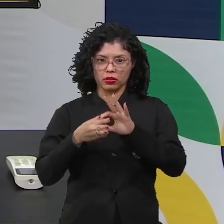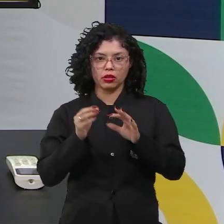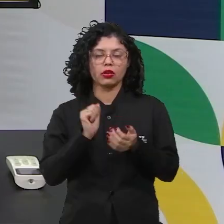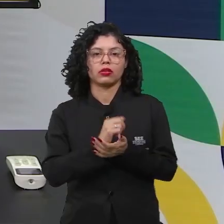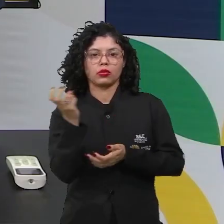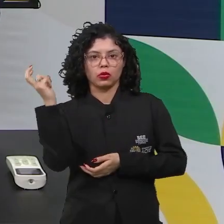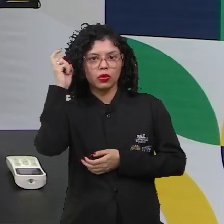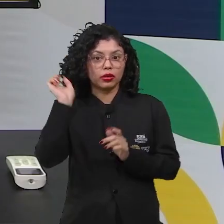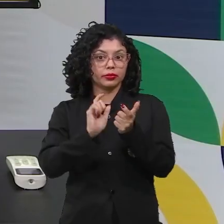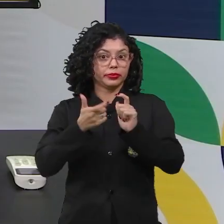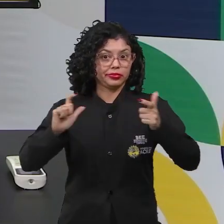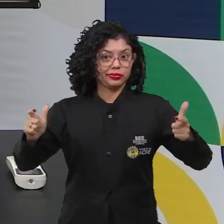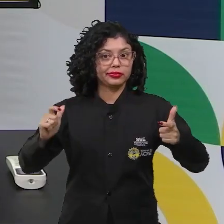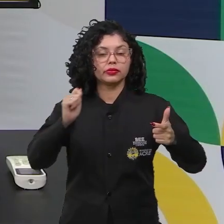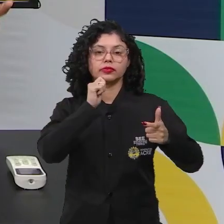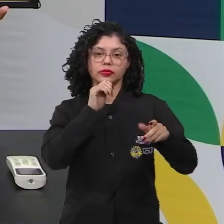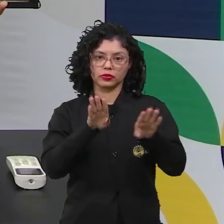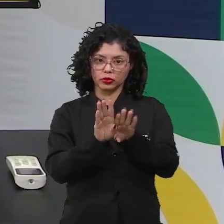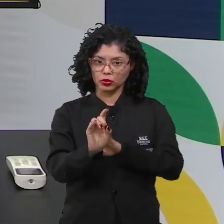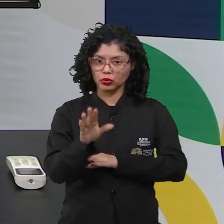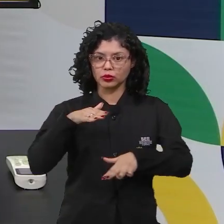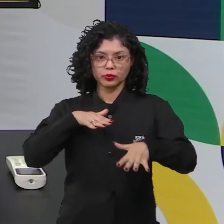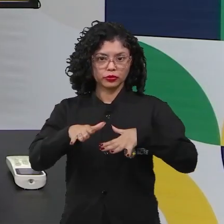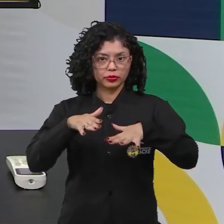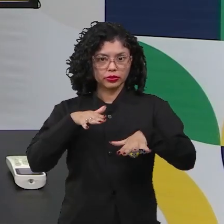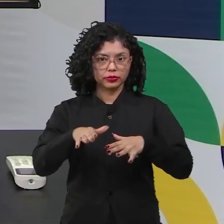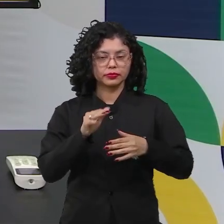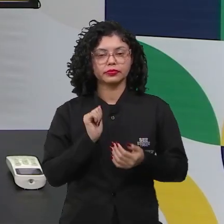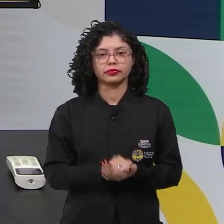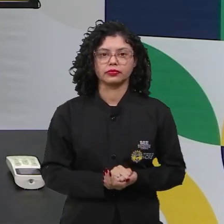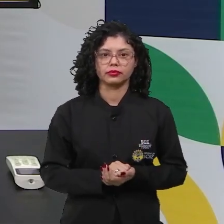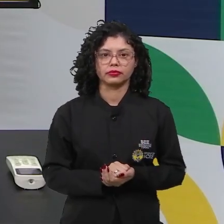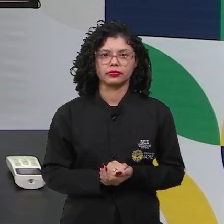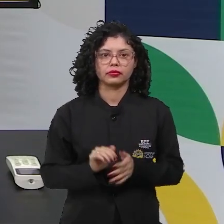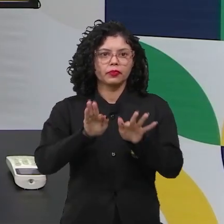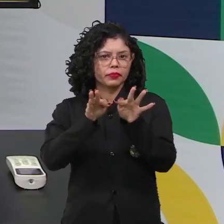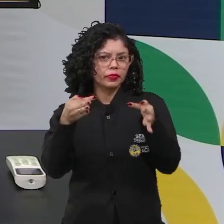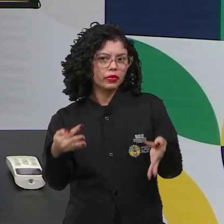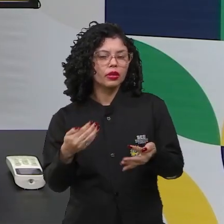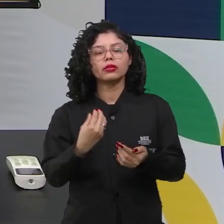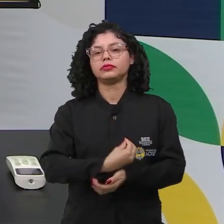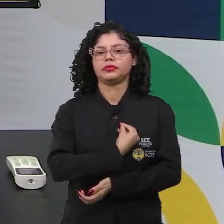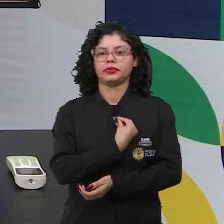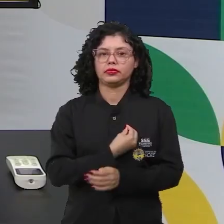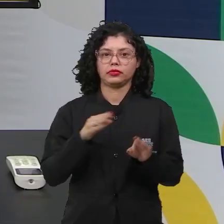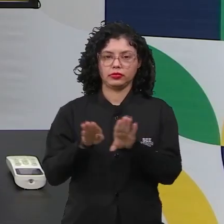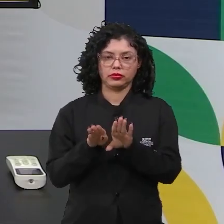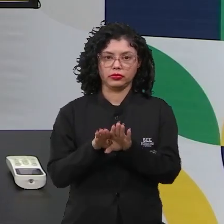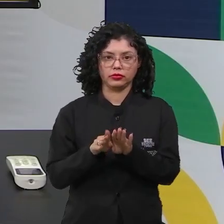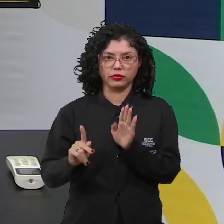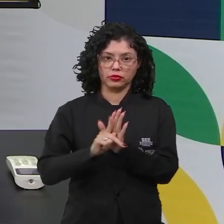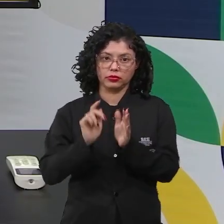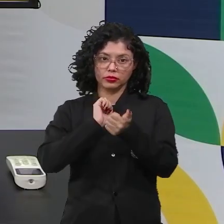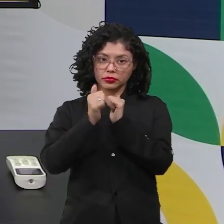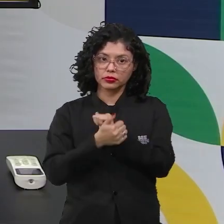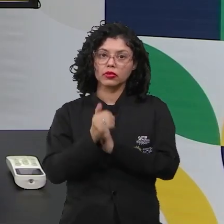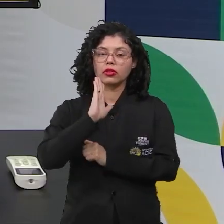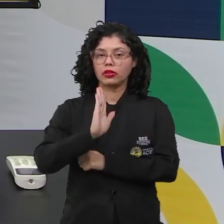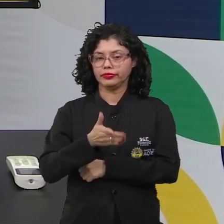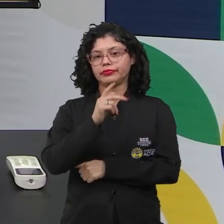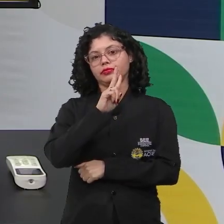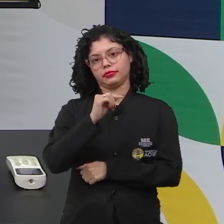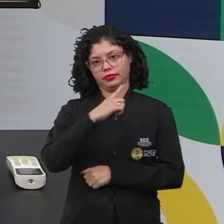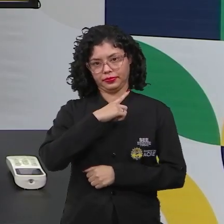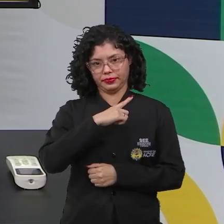cultural que eu falei, que é bem mais amplo do que apenas a movimentação, a simples vivência de uma prática, mesmo de forma adaptada, vai permitir